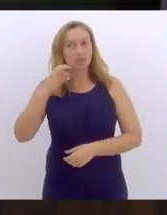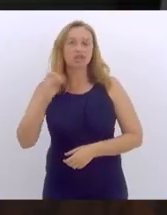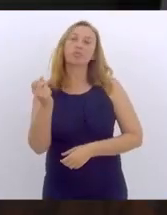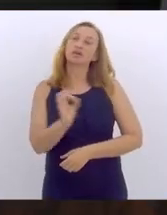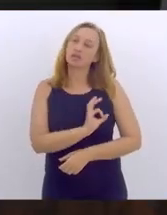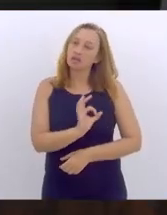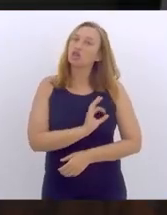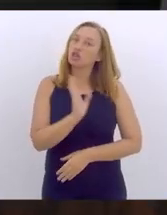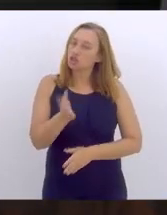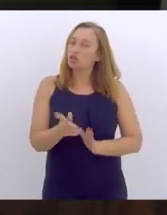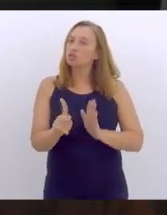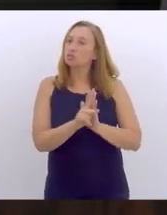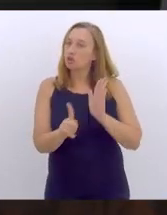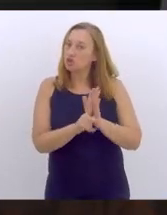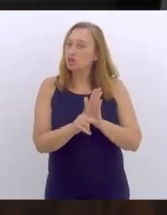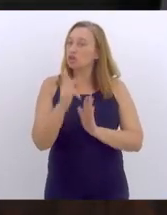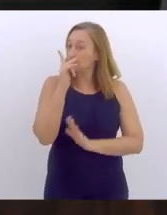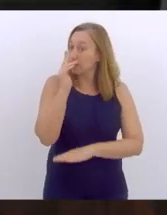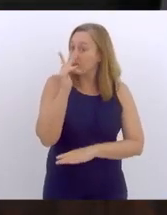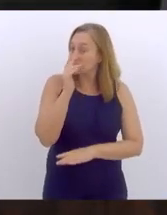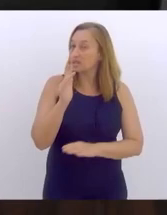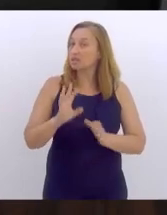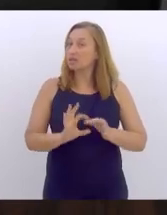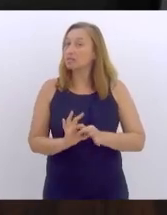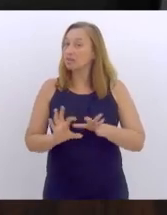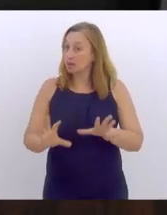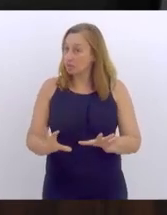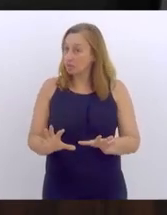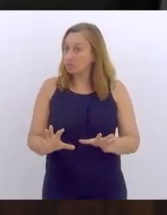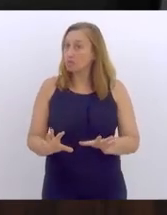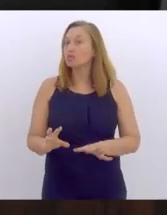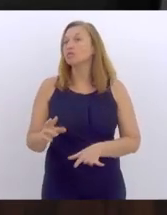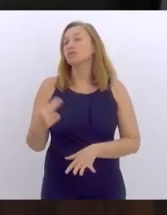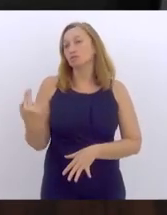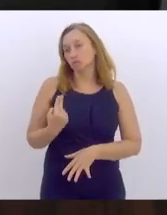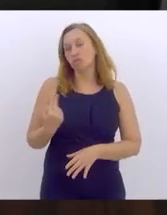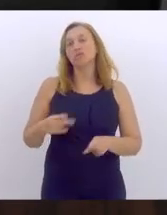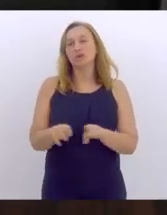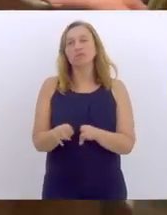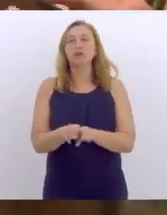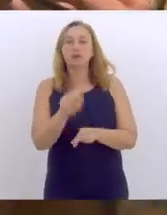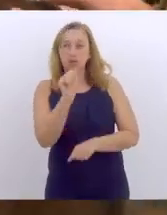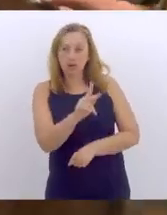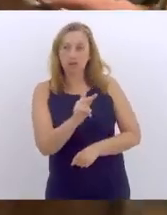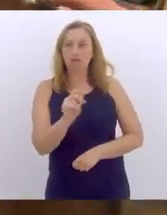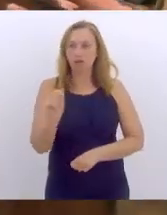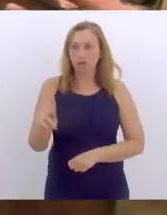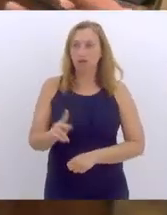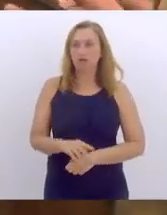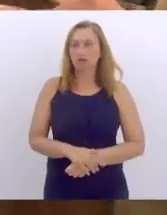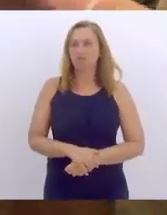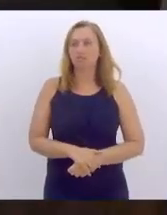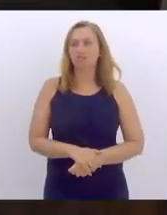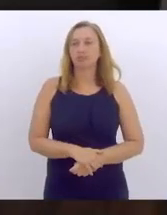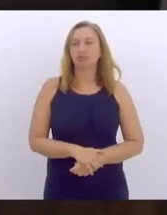tinha um projeto parecido. Isso. E abriu mão para que fosse coautora. Ok. Tá? Então...